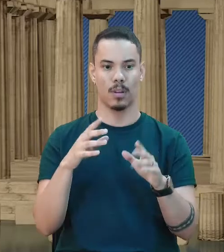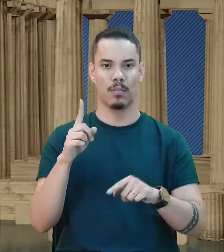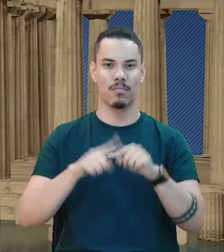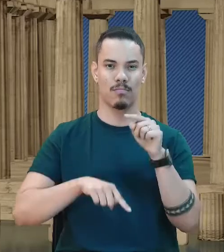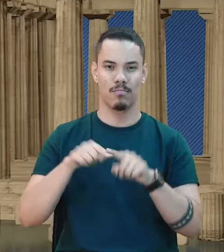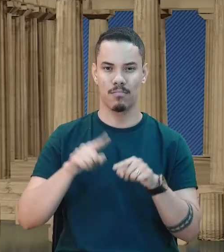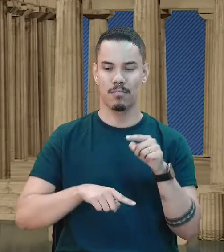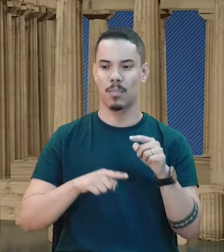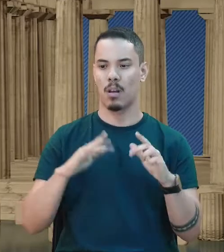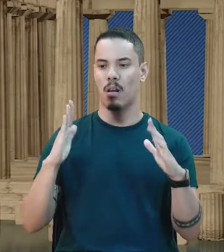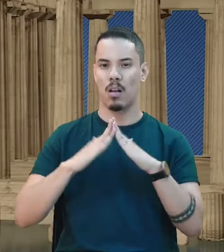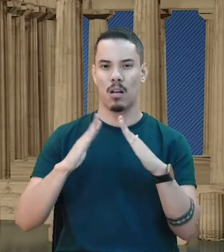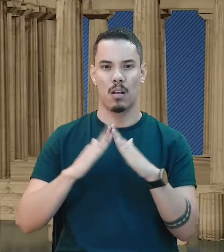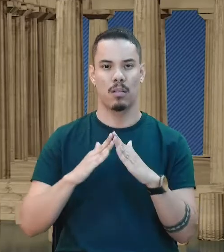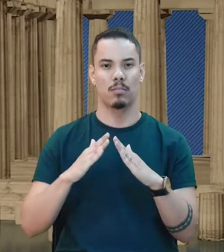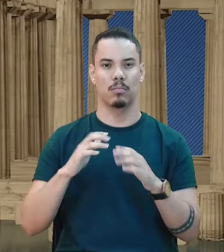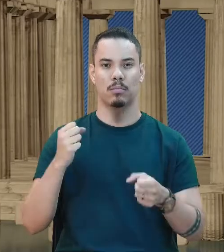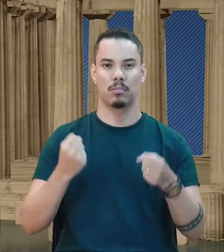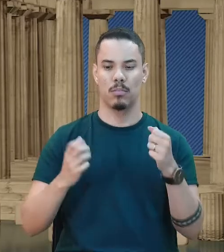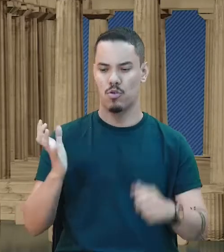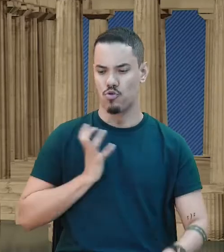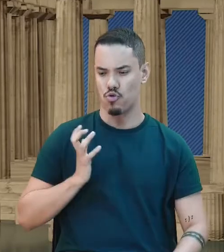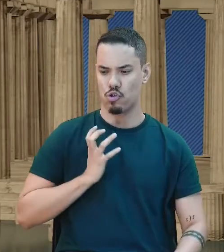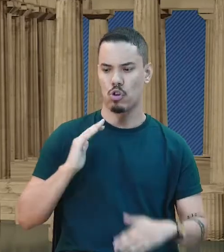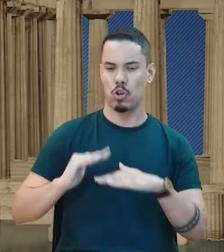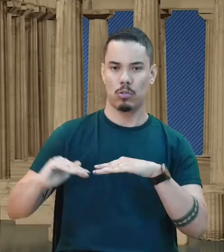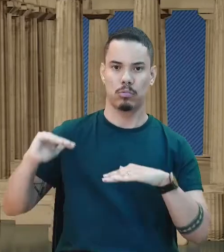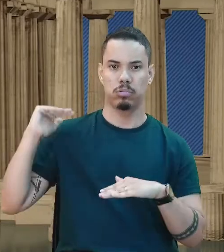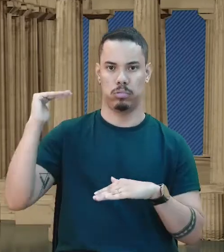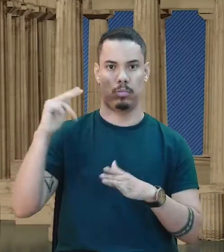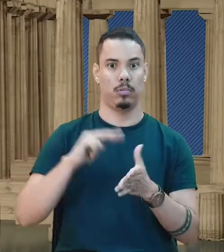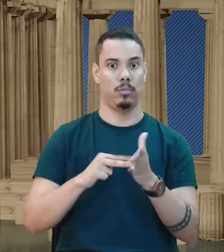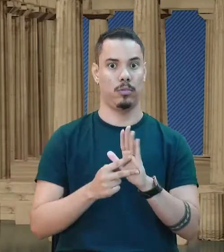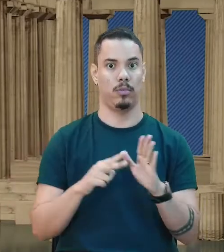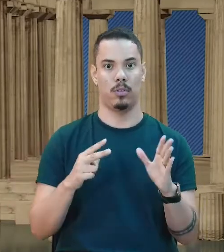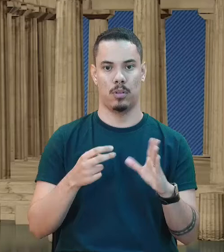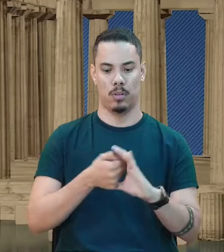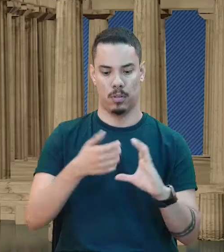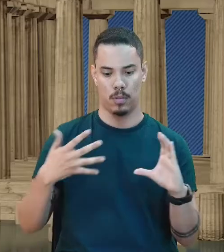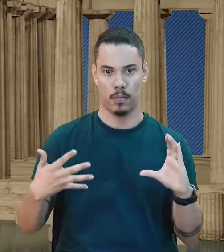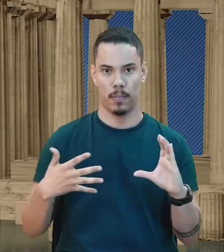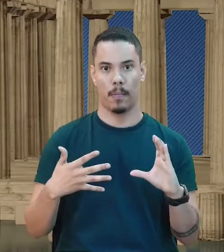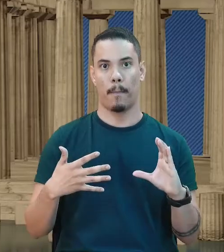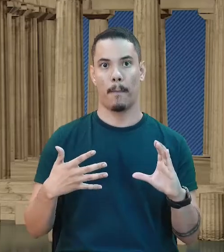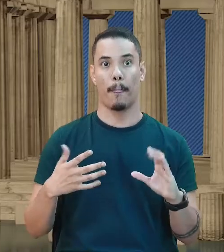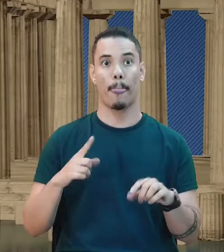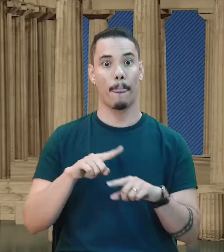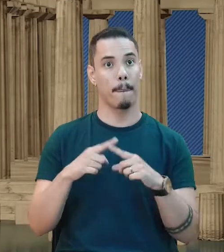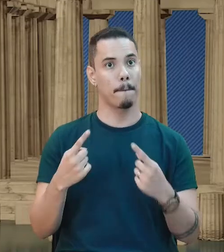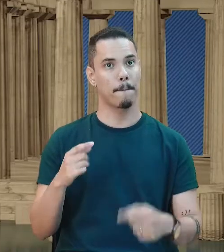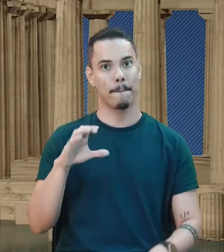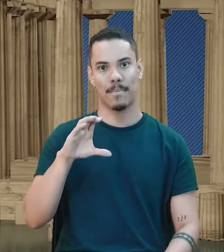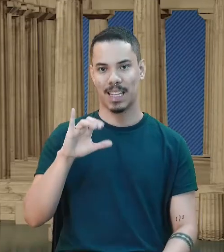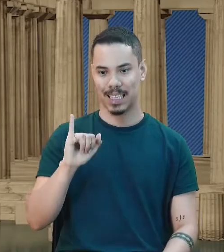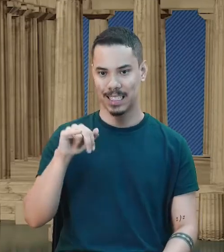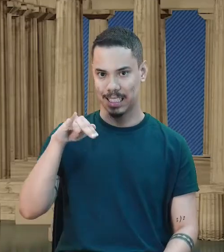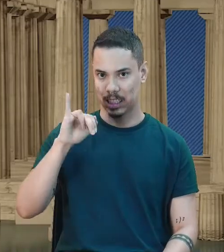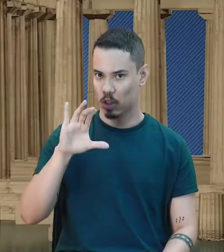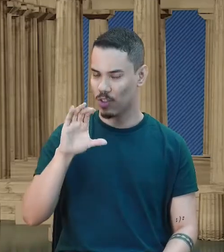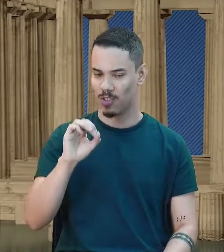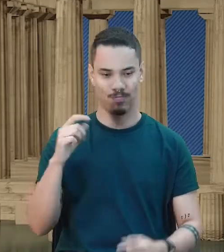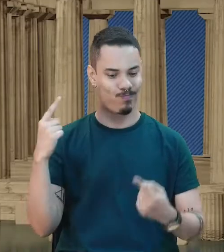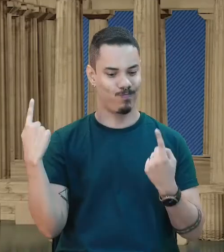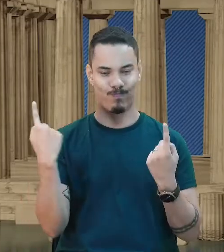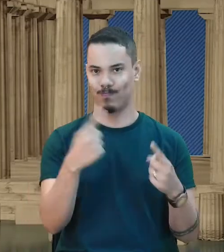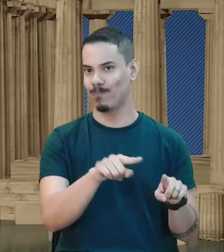riquezas, era uma das características. Mas os cínicos, eles vão contra essa ideologia, contra esse